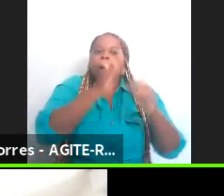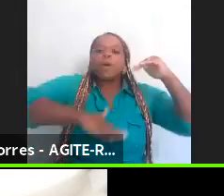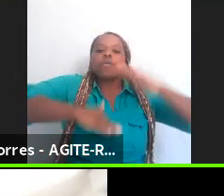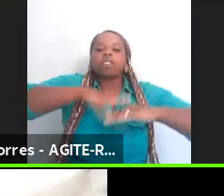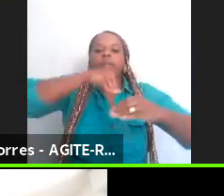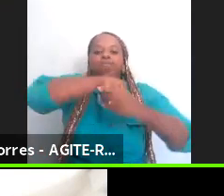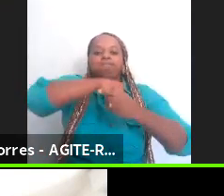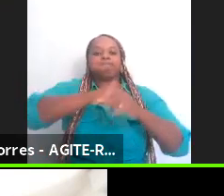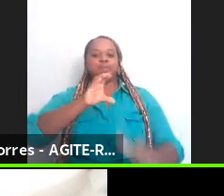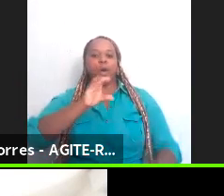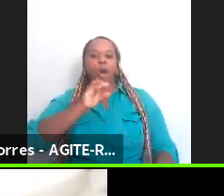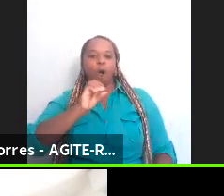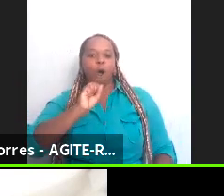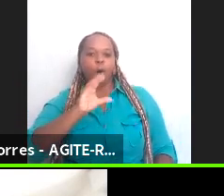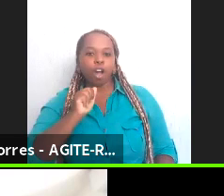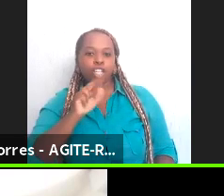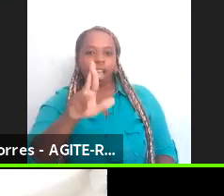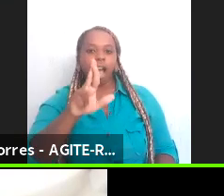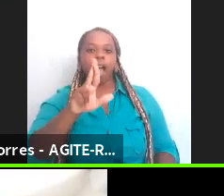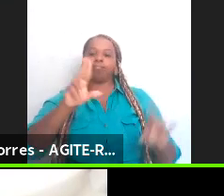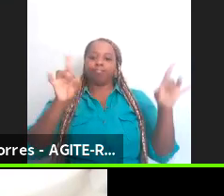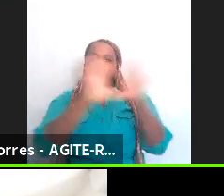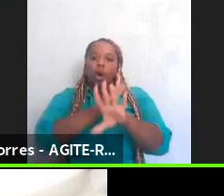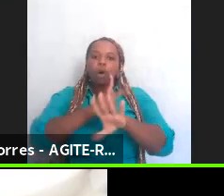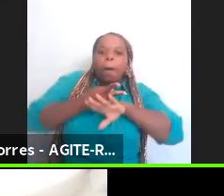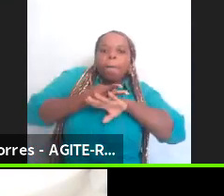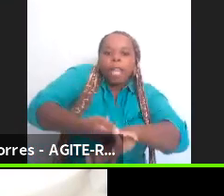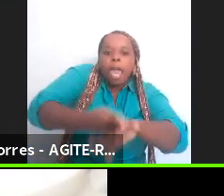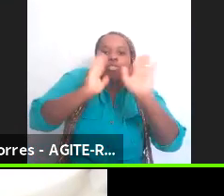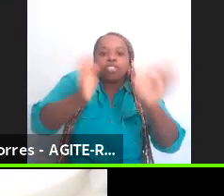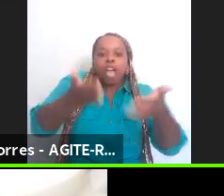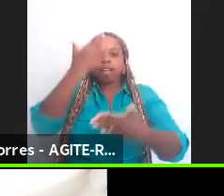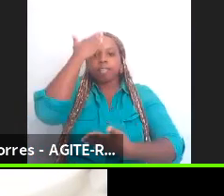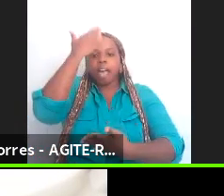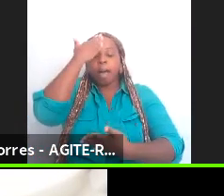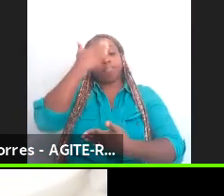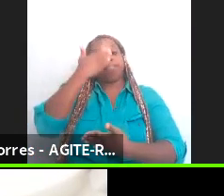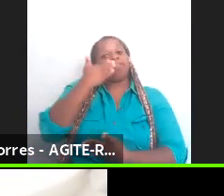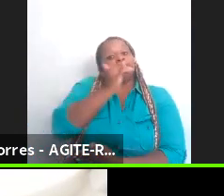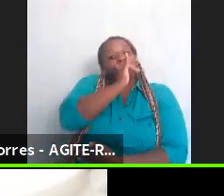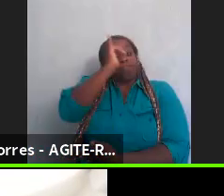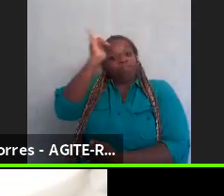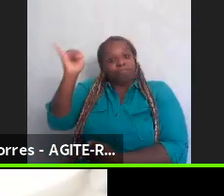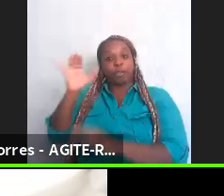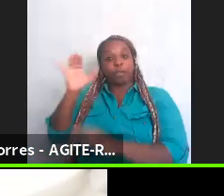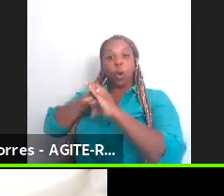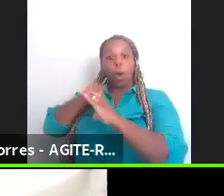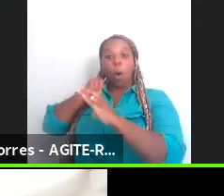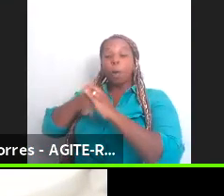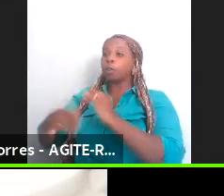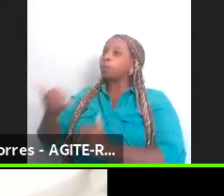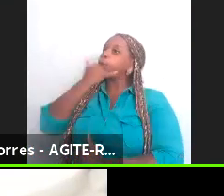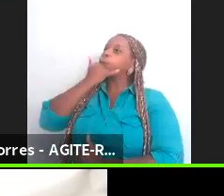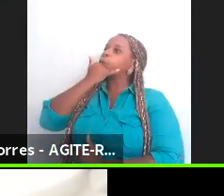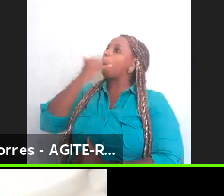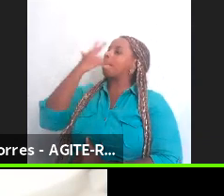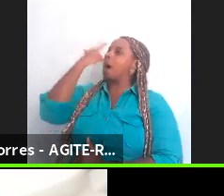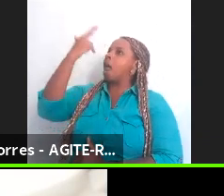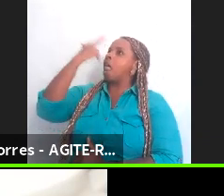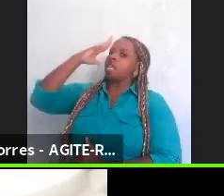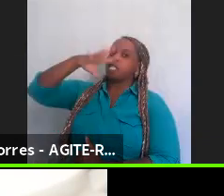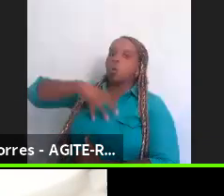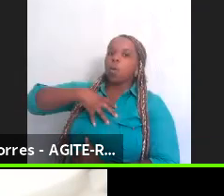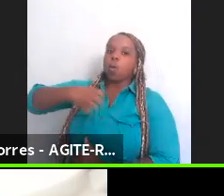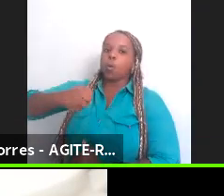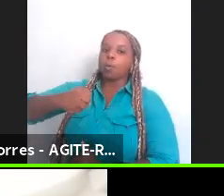coisas todas que eu já fiz para a Globo News, eu olhei para a Rede Globo e falei, olha só, isso seria um suicídio profissional. Eu jamais vou aceitar